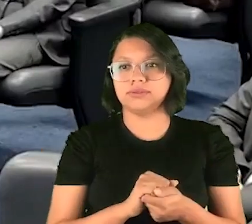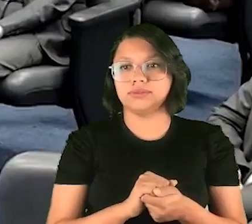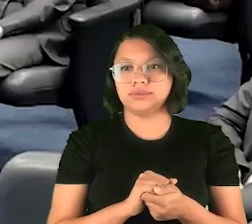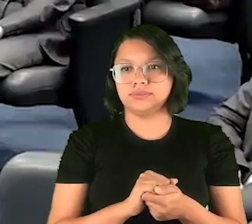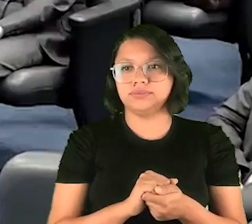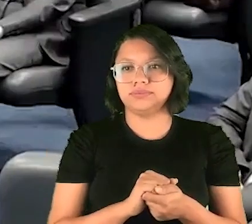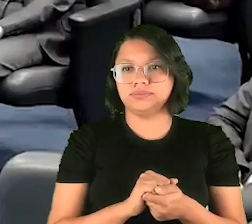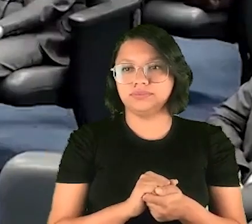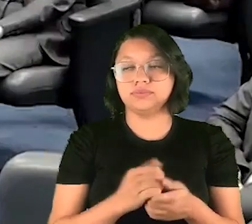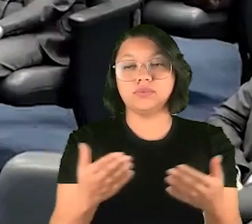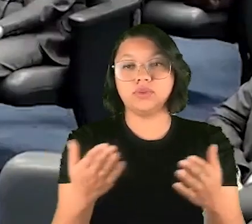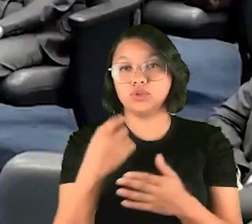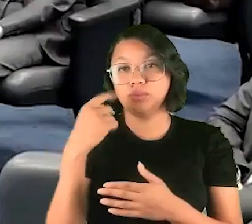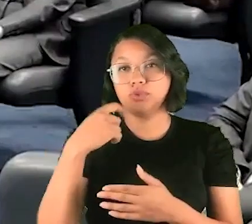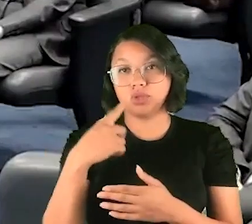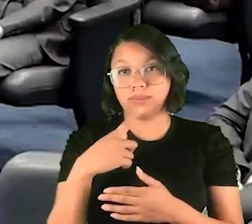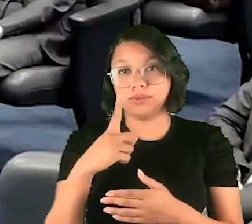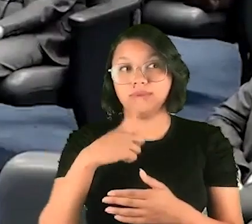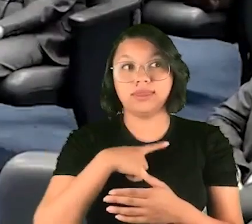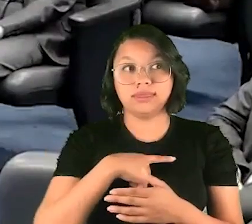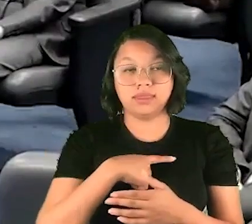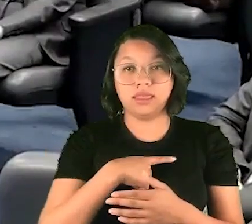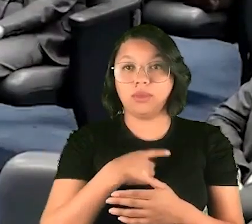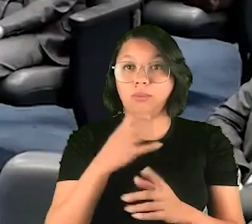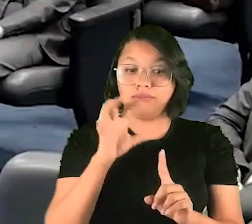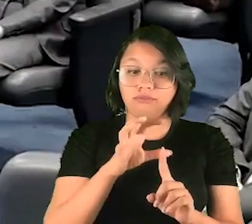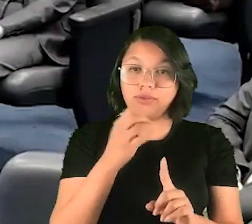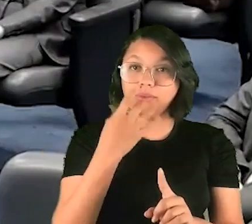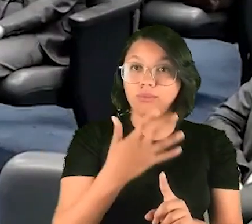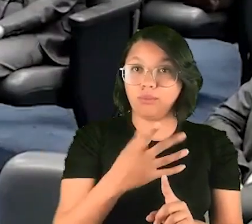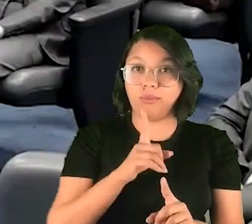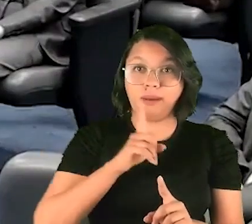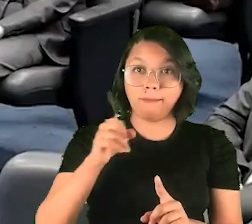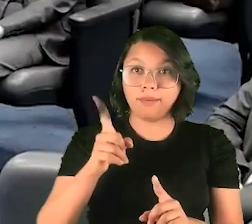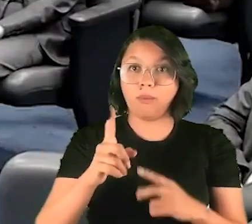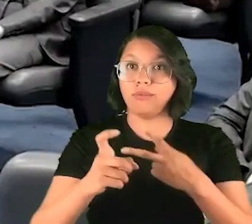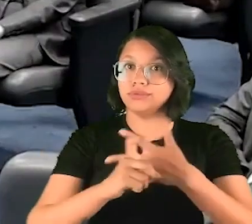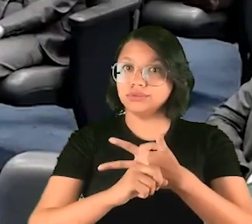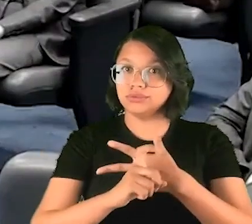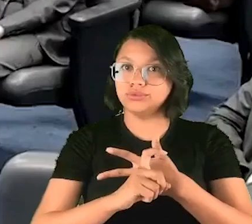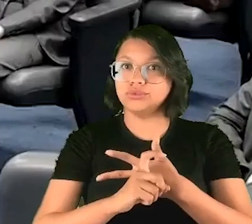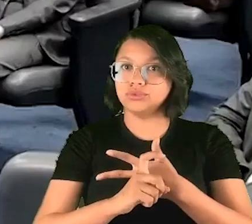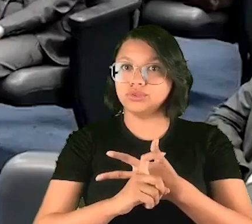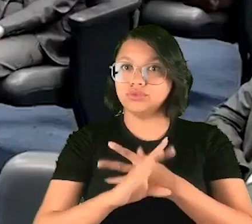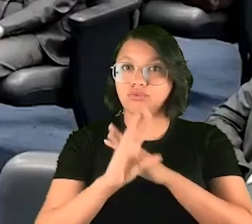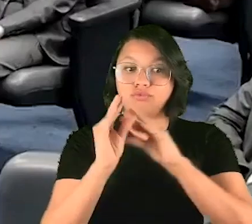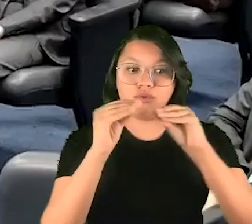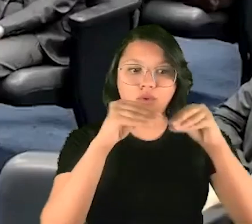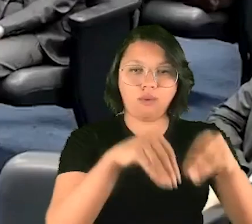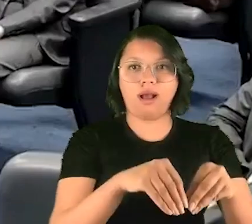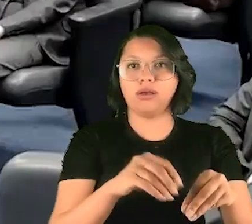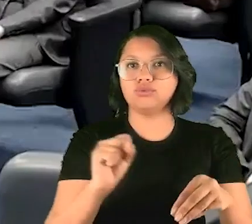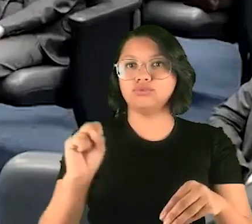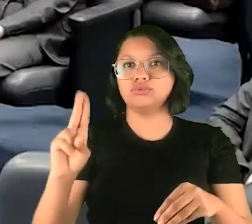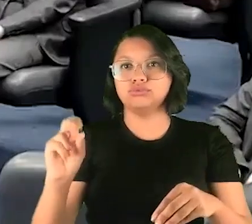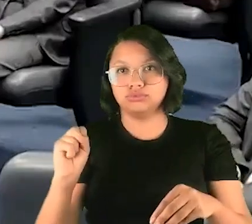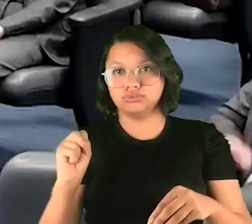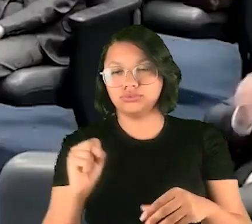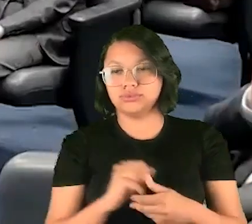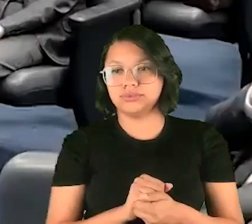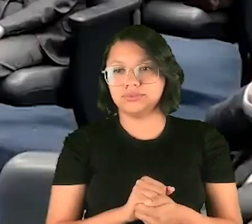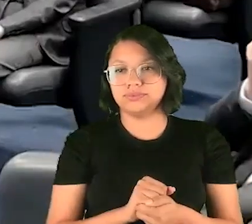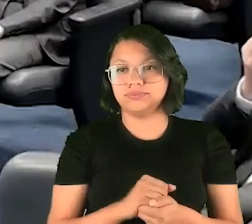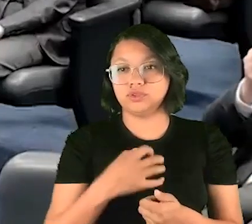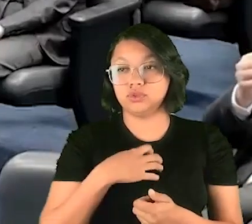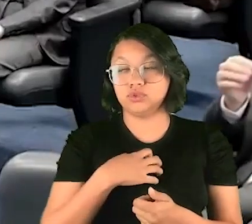sim, uma incorporação, melhor dizendo, desse medicamento com eficiência e agilidade pelo Poder Executivo,